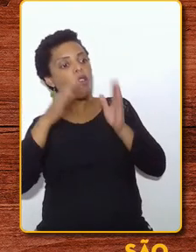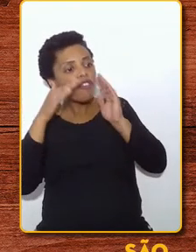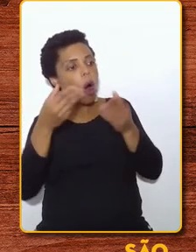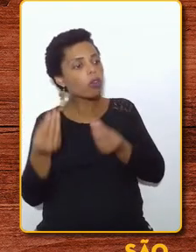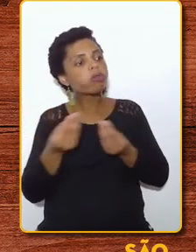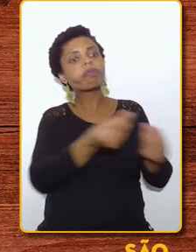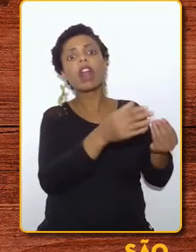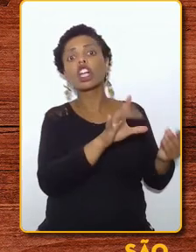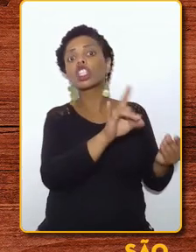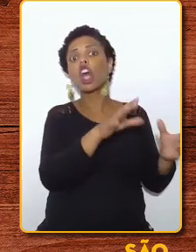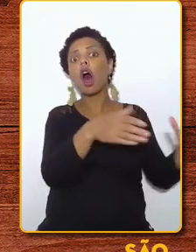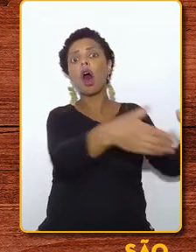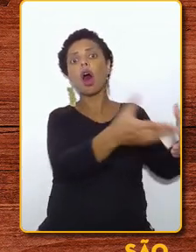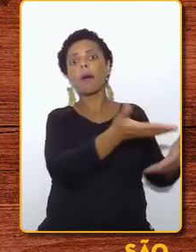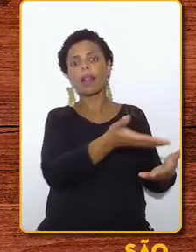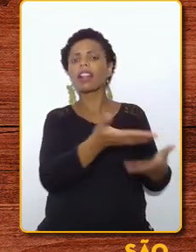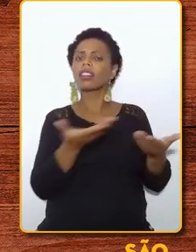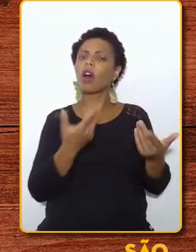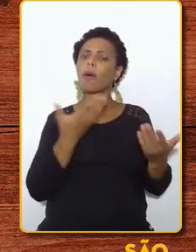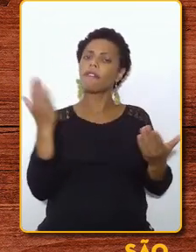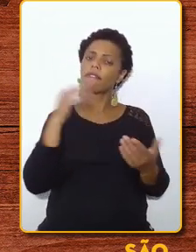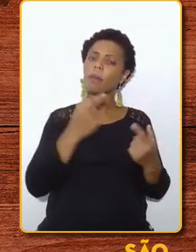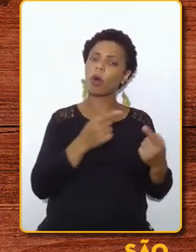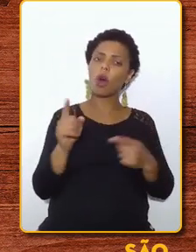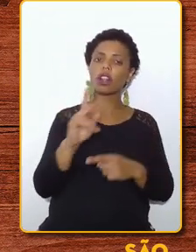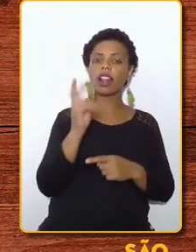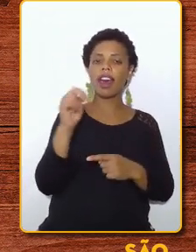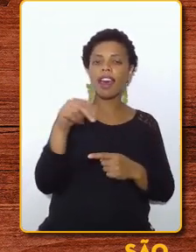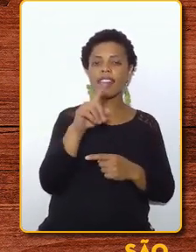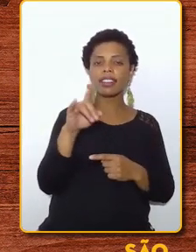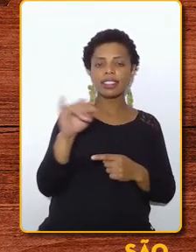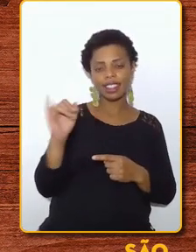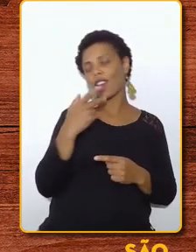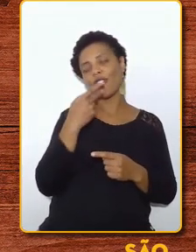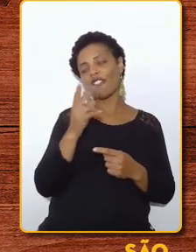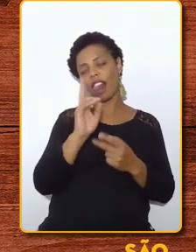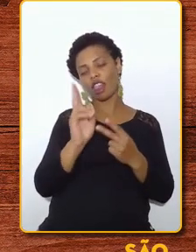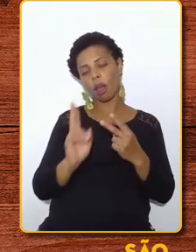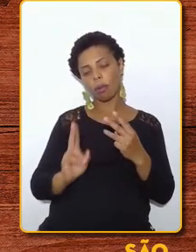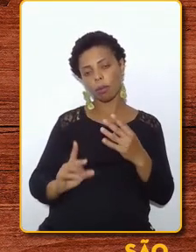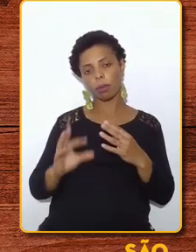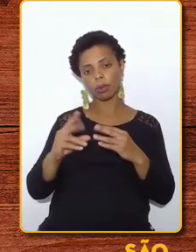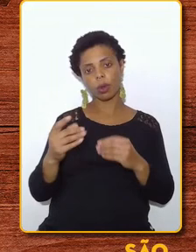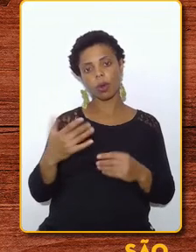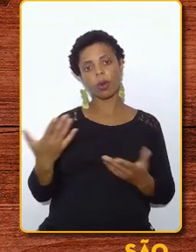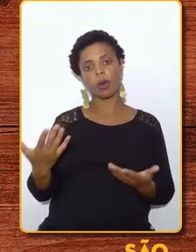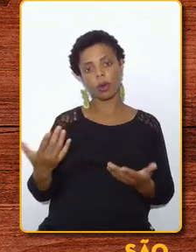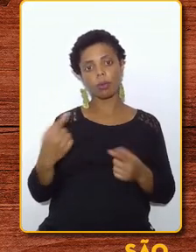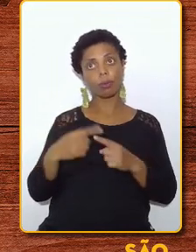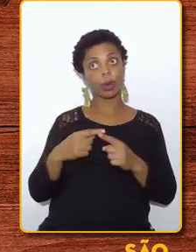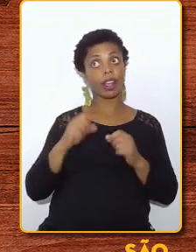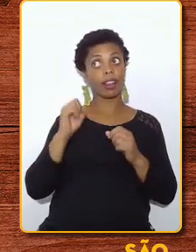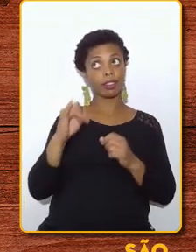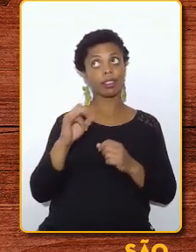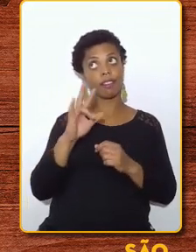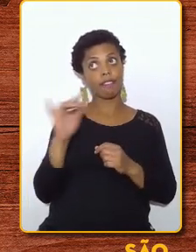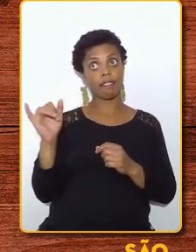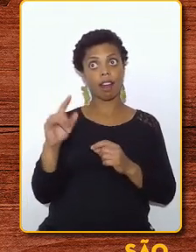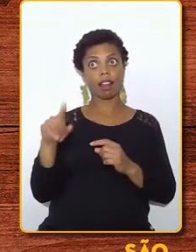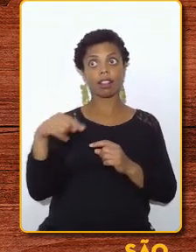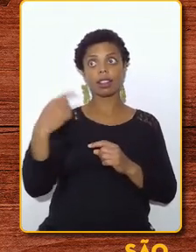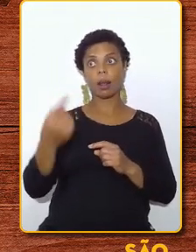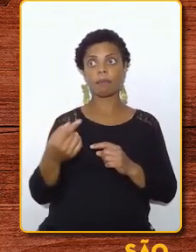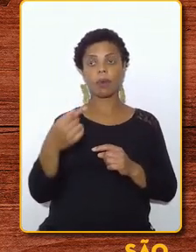Renzi, né? Todos esses nomes aí, não vou citar o nome sob pena de impugnação eleitoral,